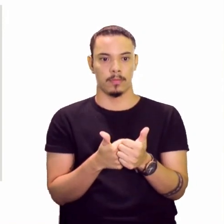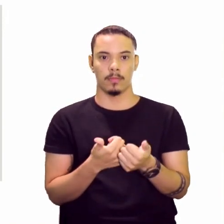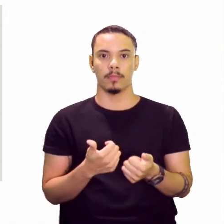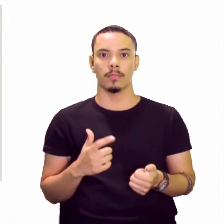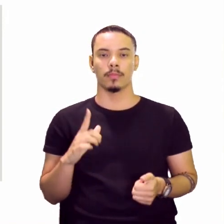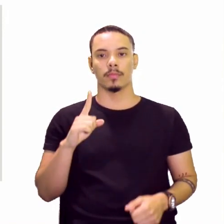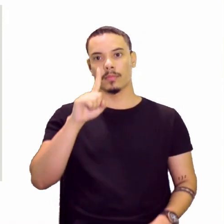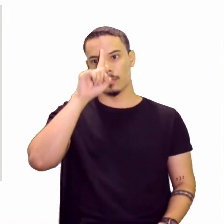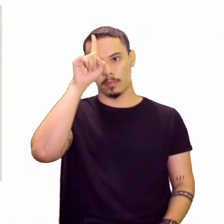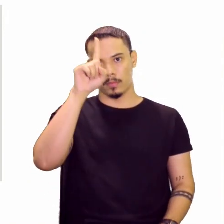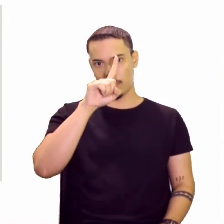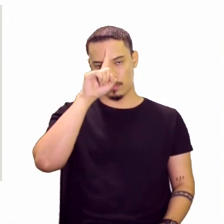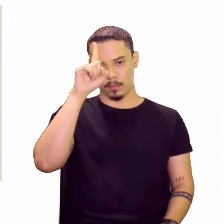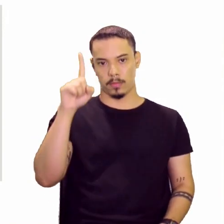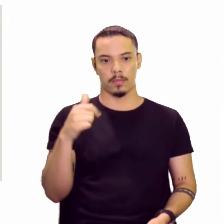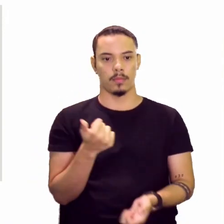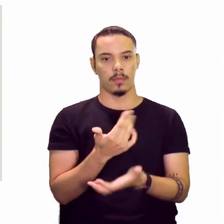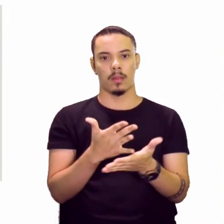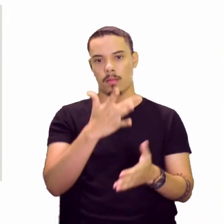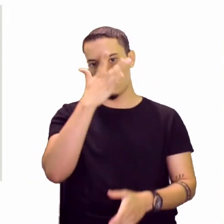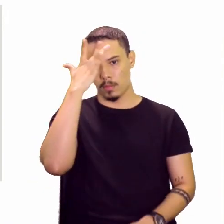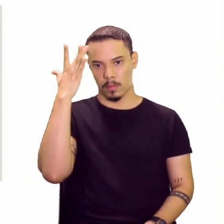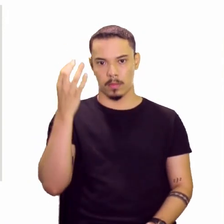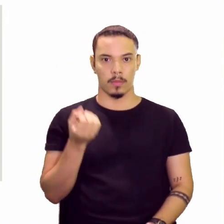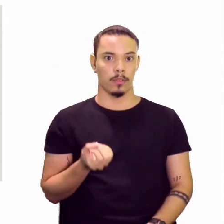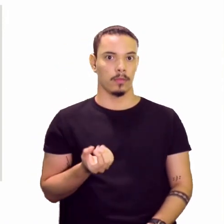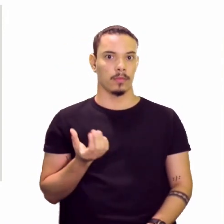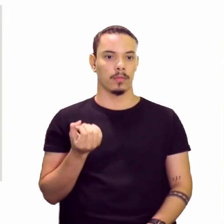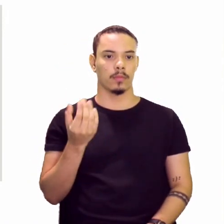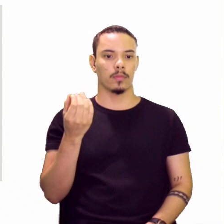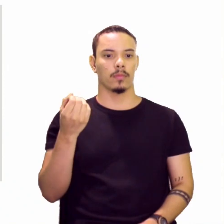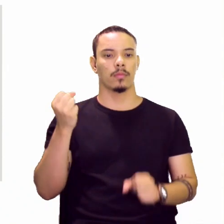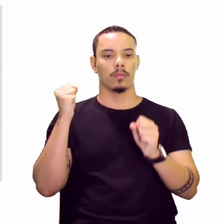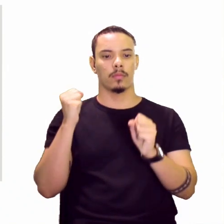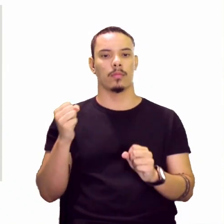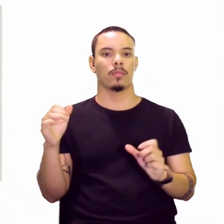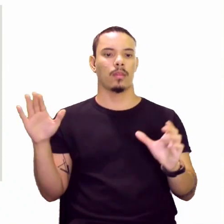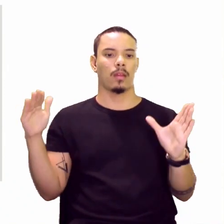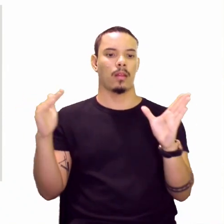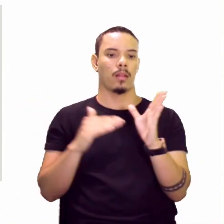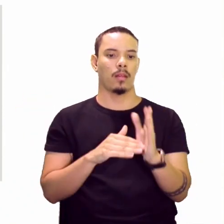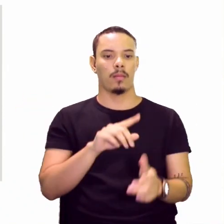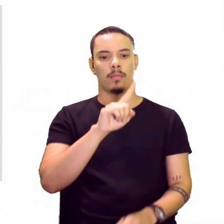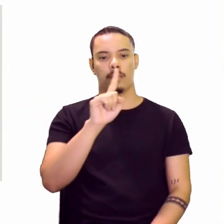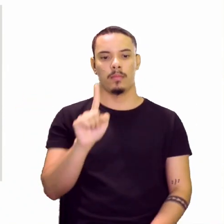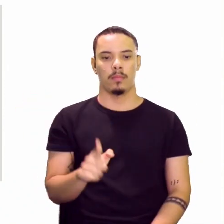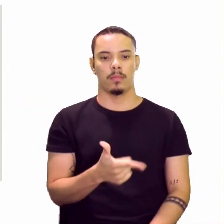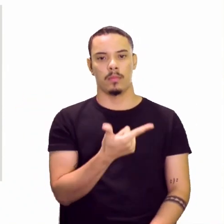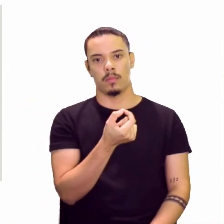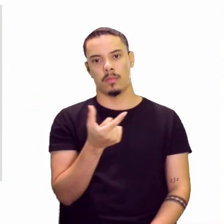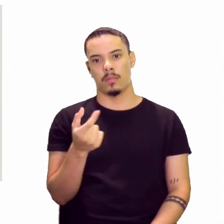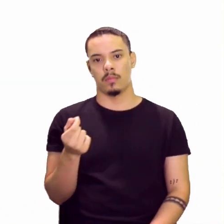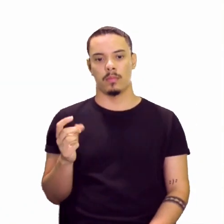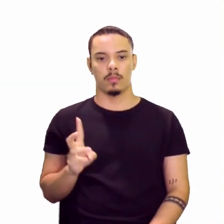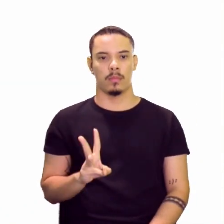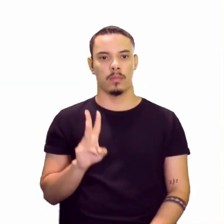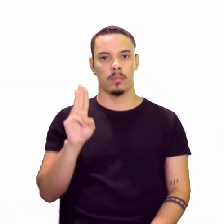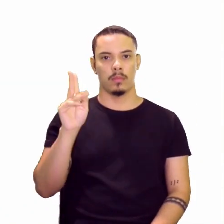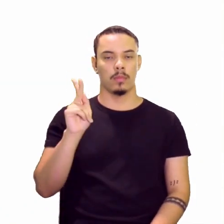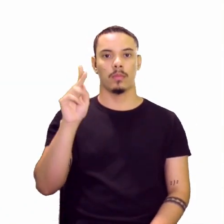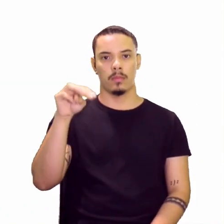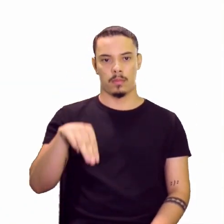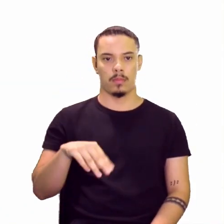caso, o inventor estima que uma pessoa viajando pela tubulação pode atingir até 1.200 km por hora. Rápido,